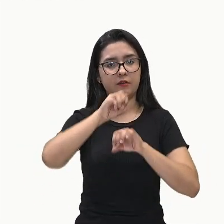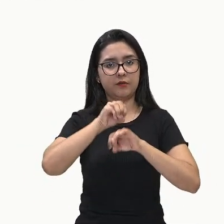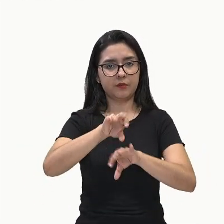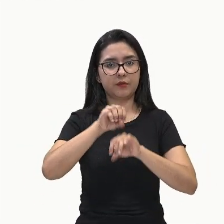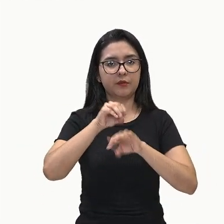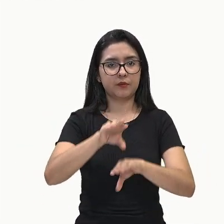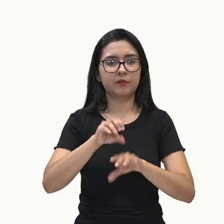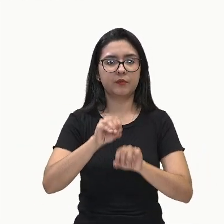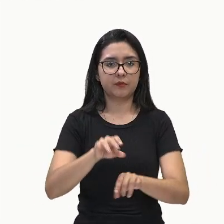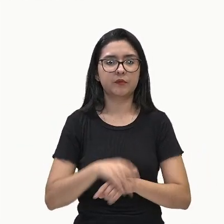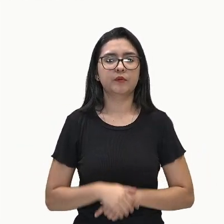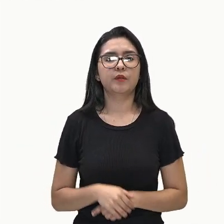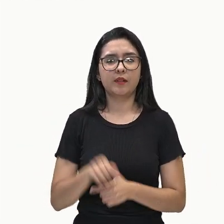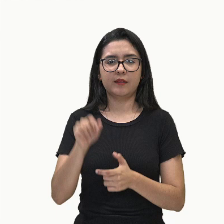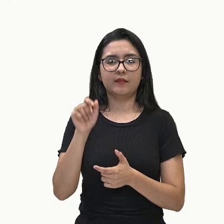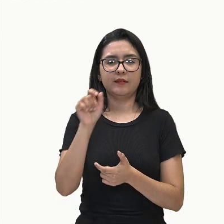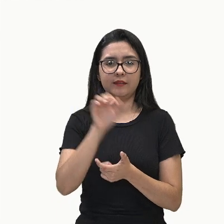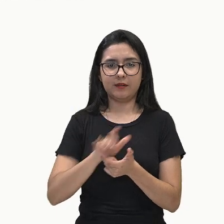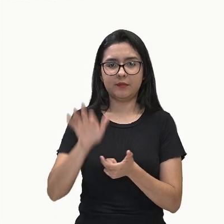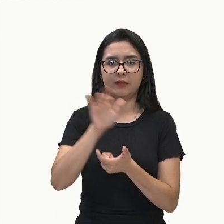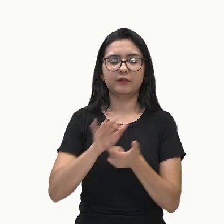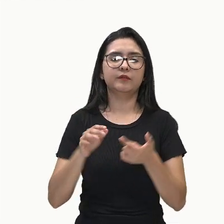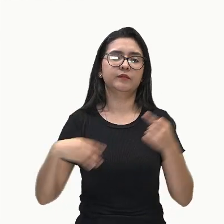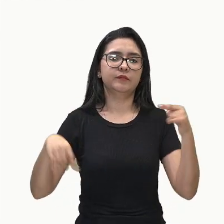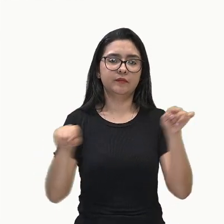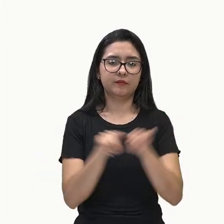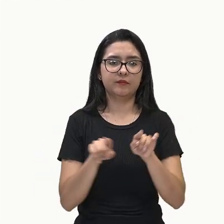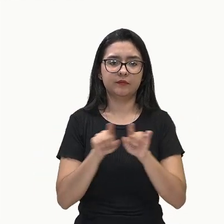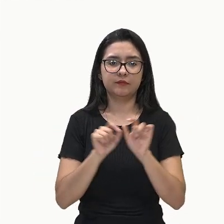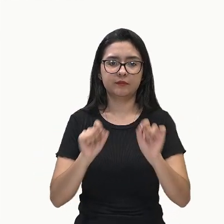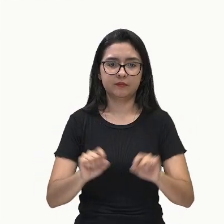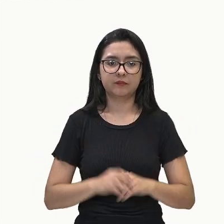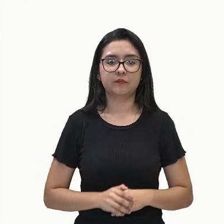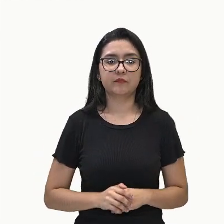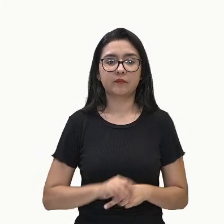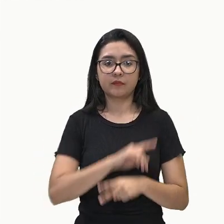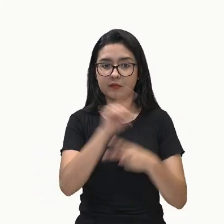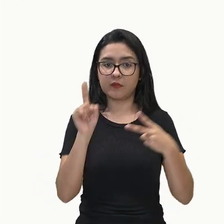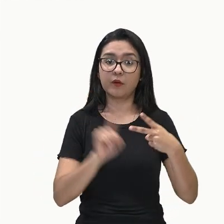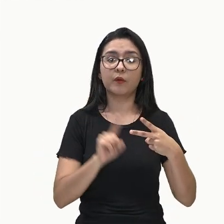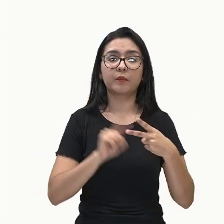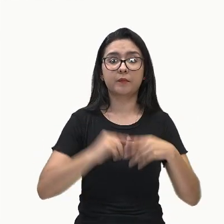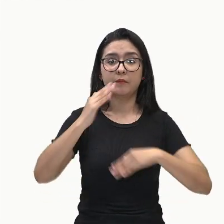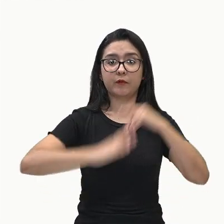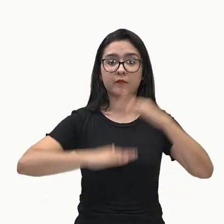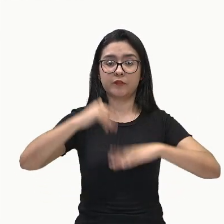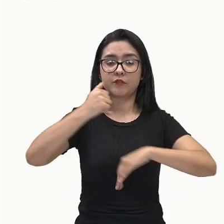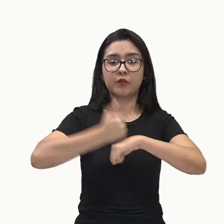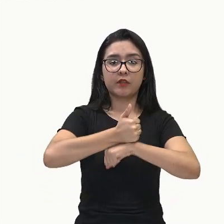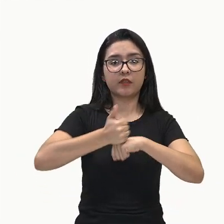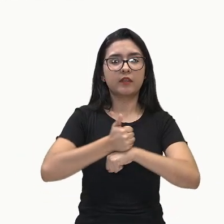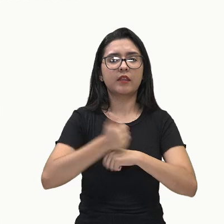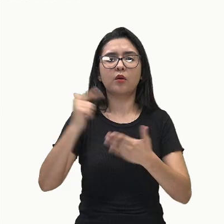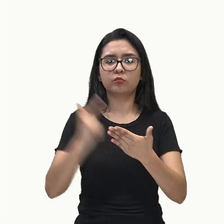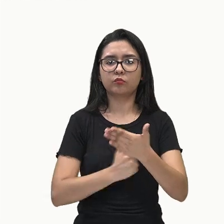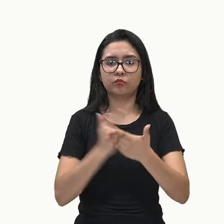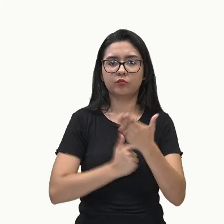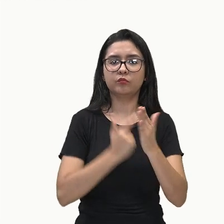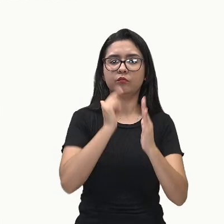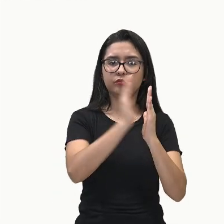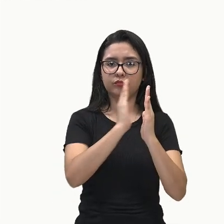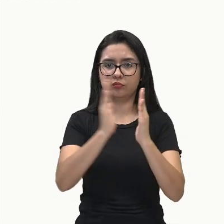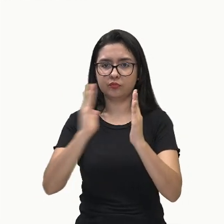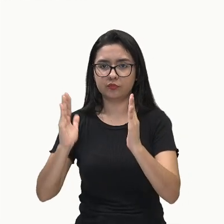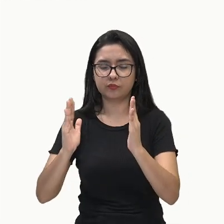do letramento. Temos o bibliotecário, que é a pessoa que trabalha em uma